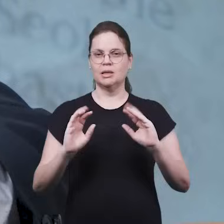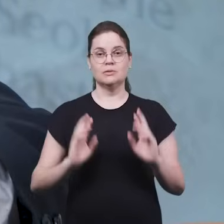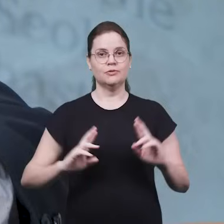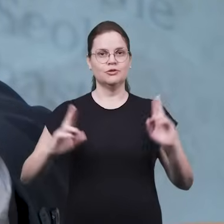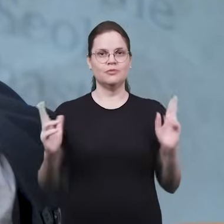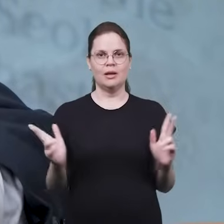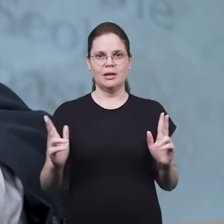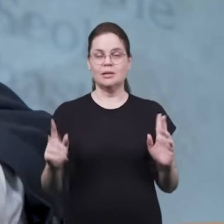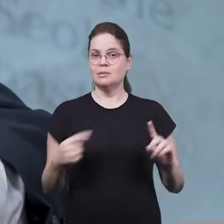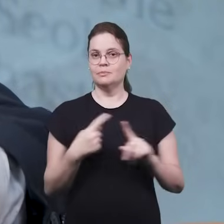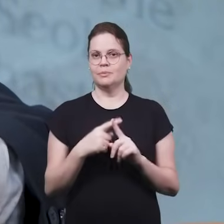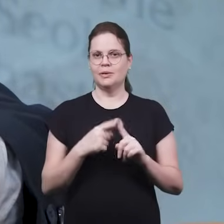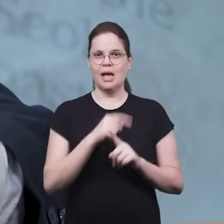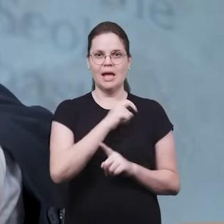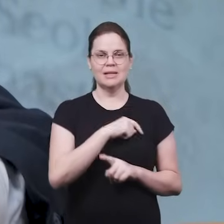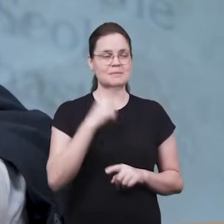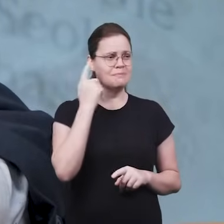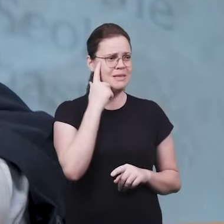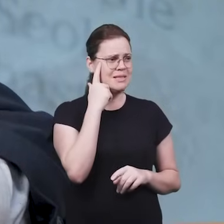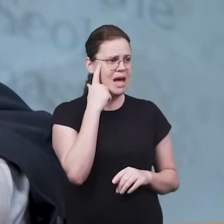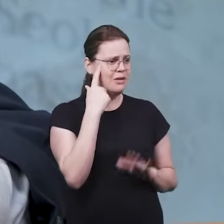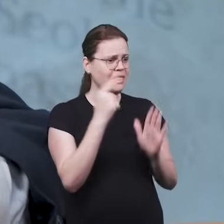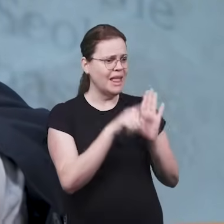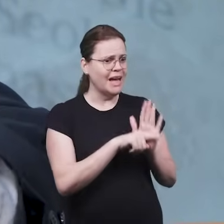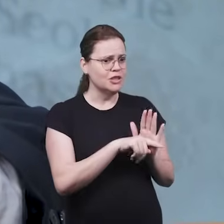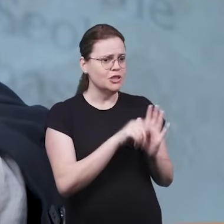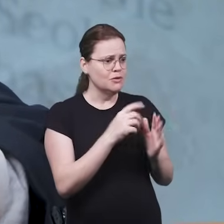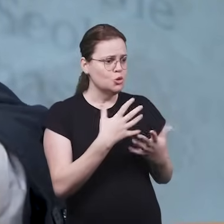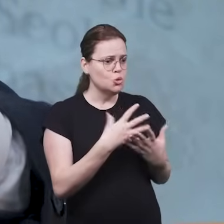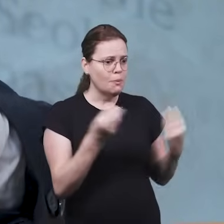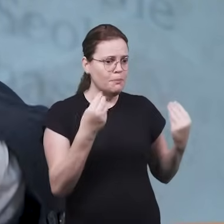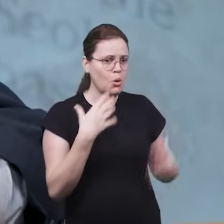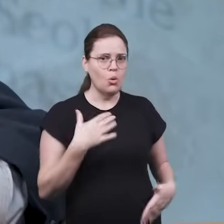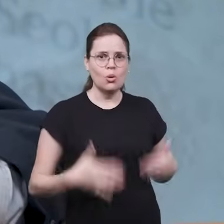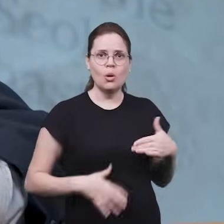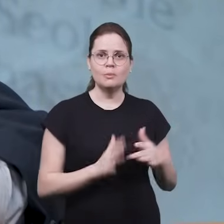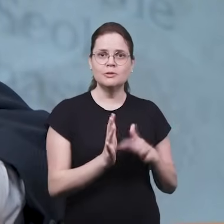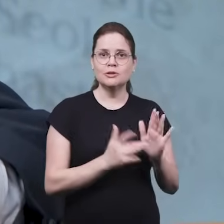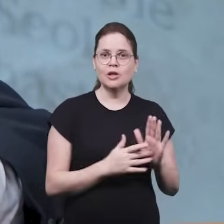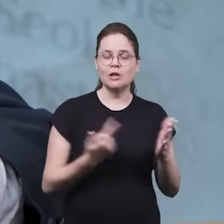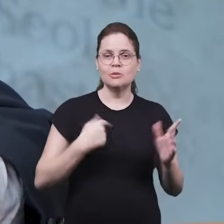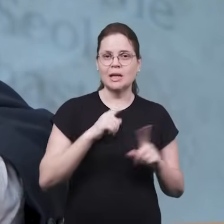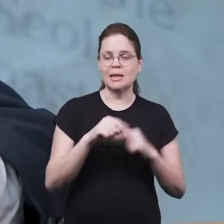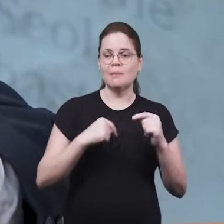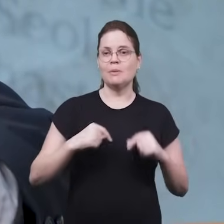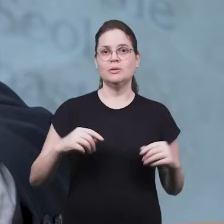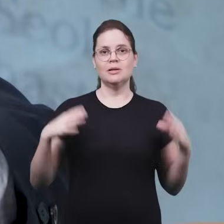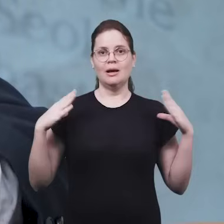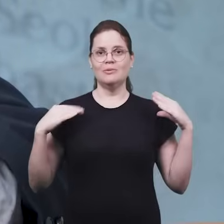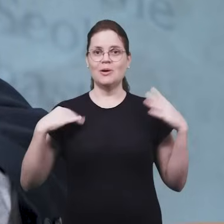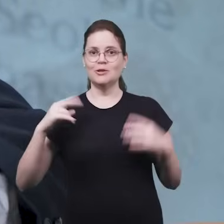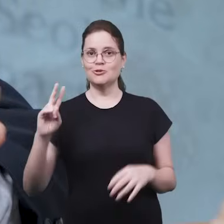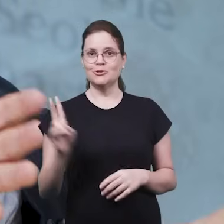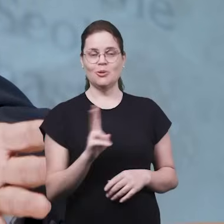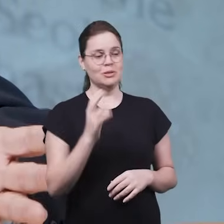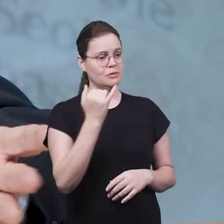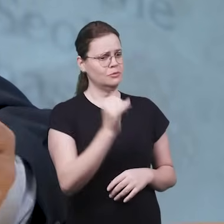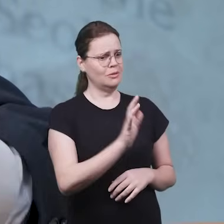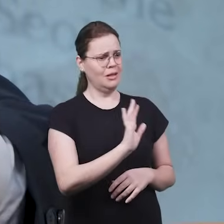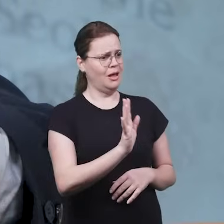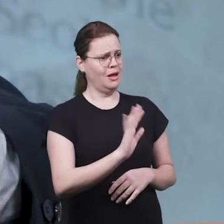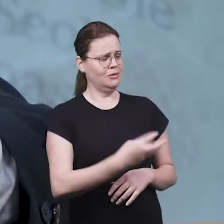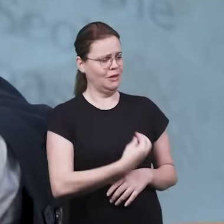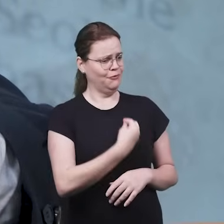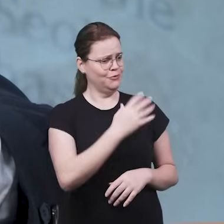mudou aquela situação negativa que estava acontecendo. Elas foram ao sepulcro para prestar uma última homenagem a